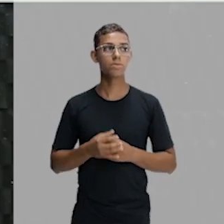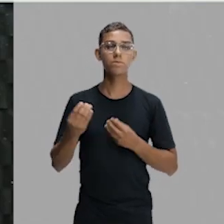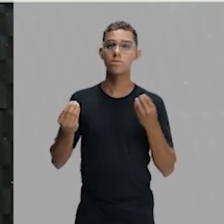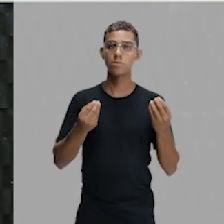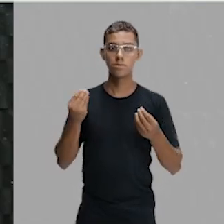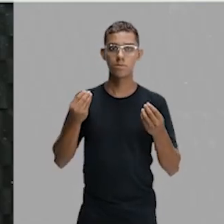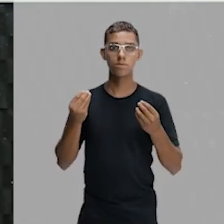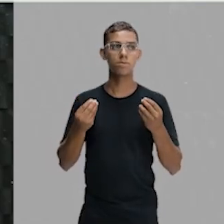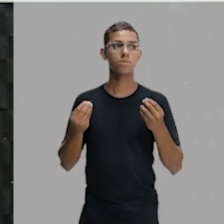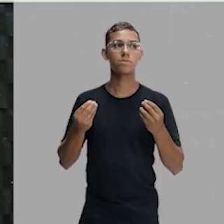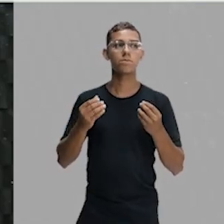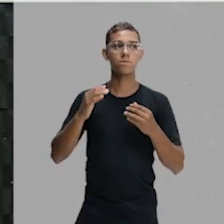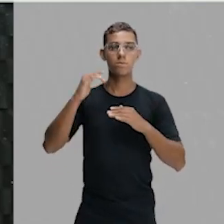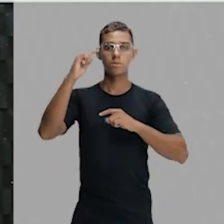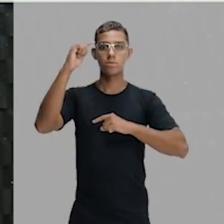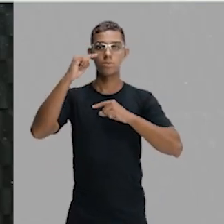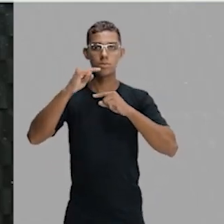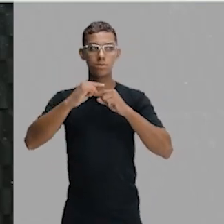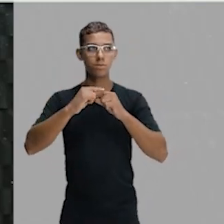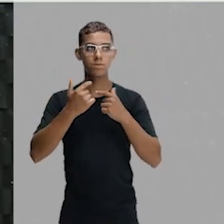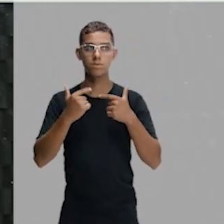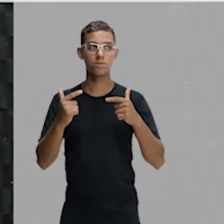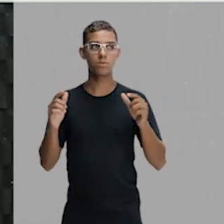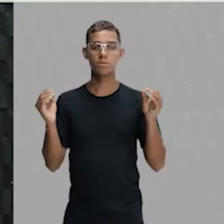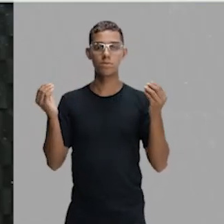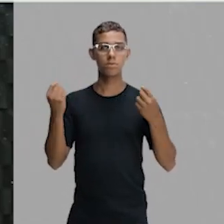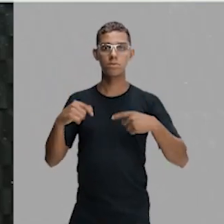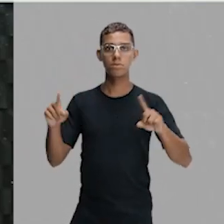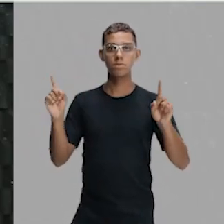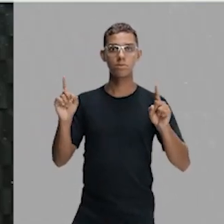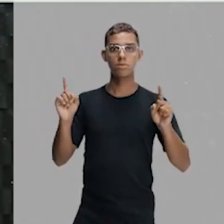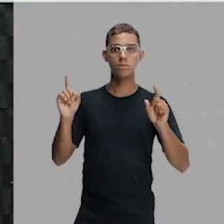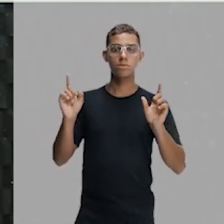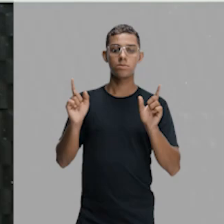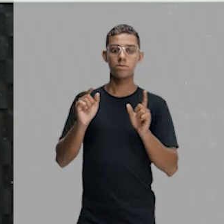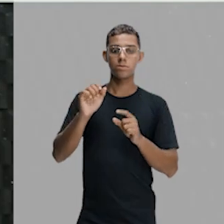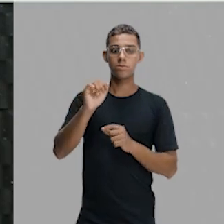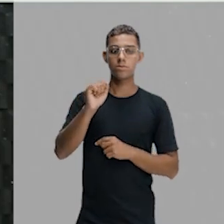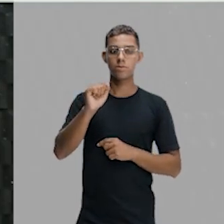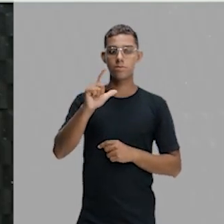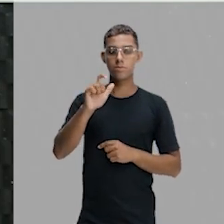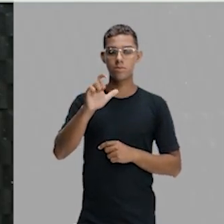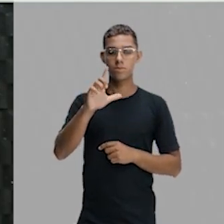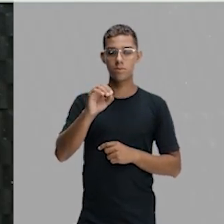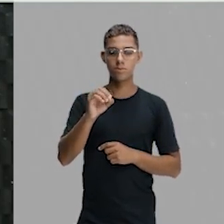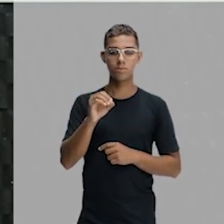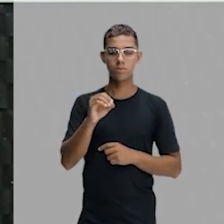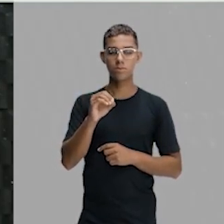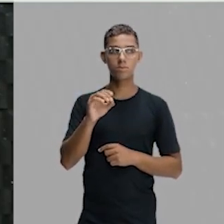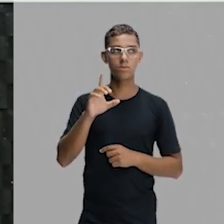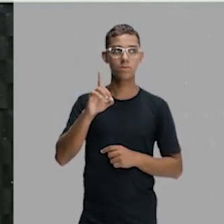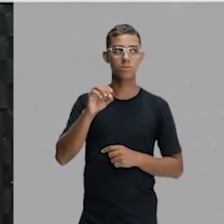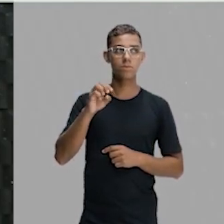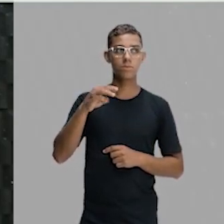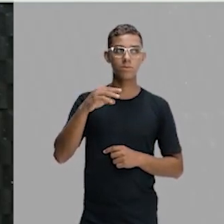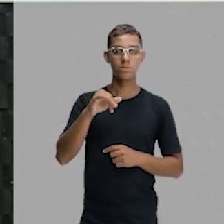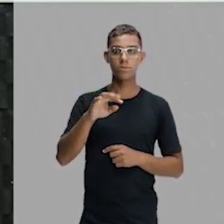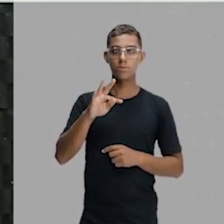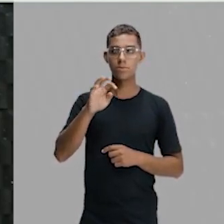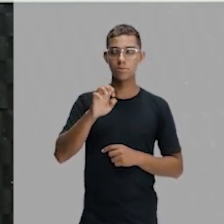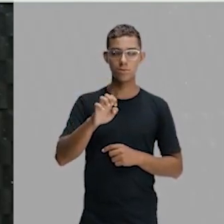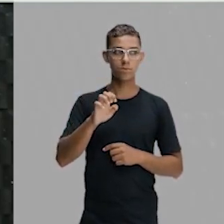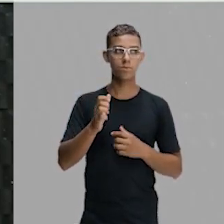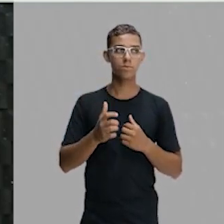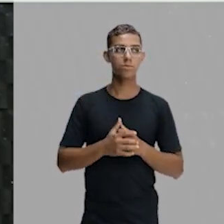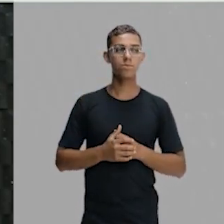baixa? Quando não tiver a presença do alelo dominante. Se não tiver a presença do alelo dominante, então